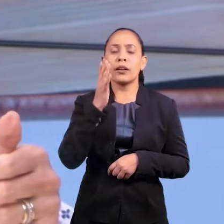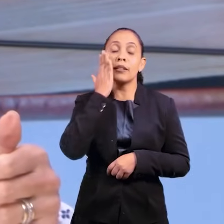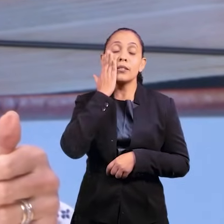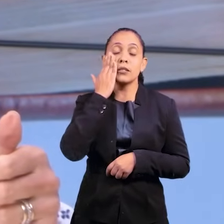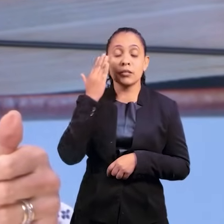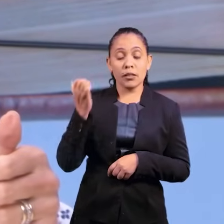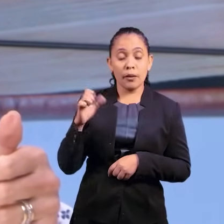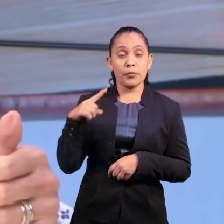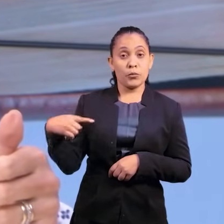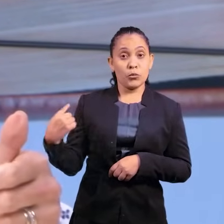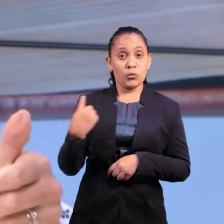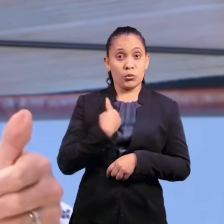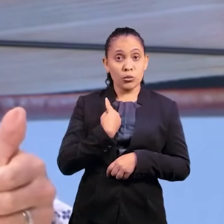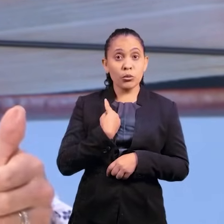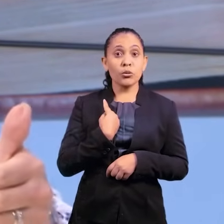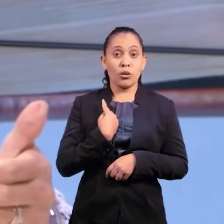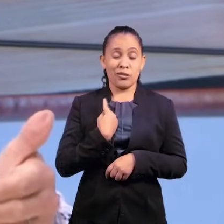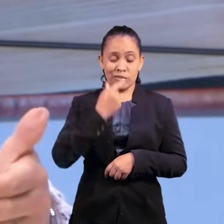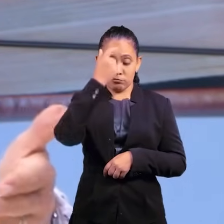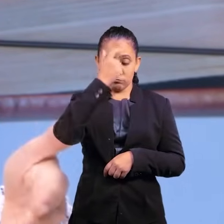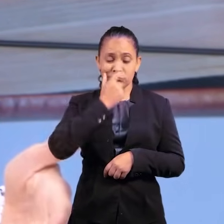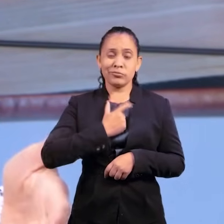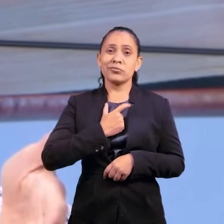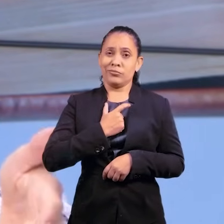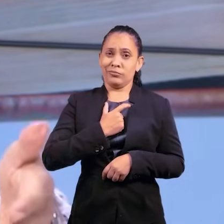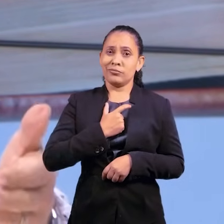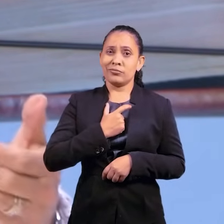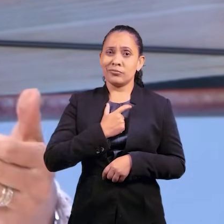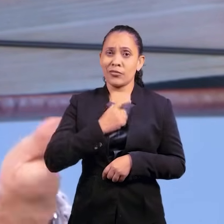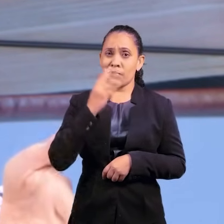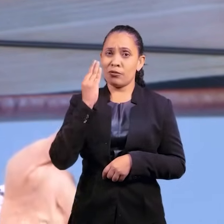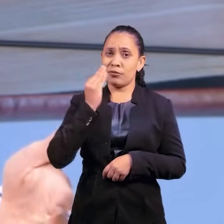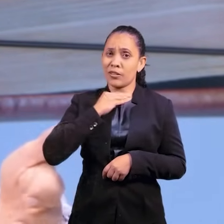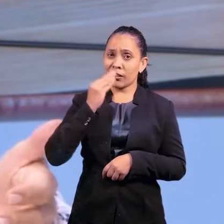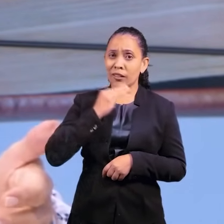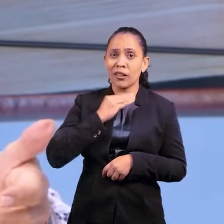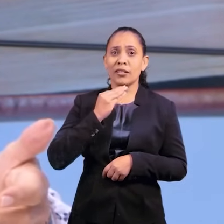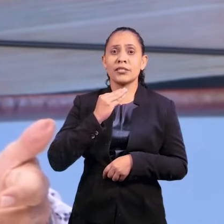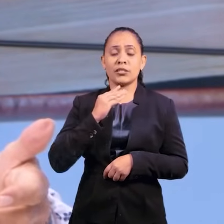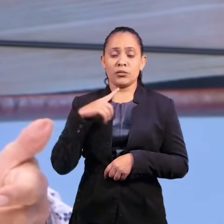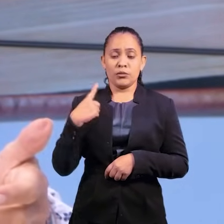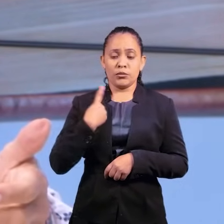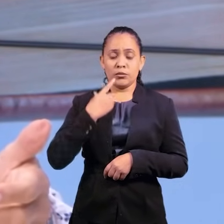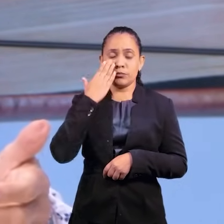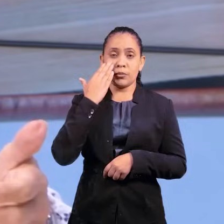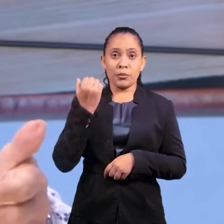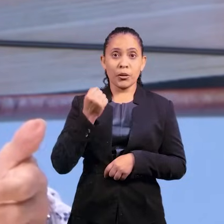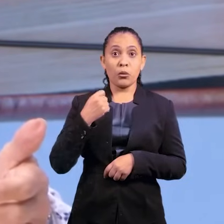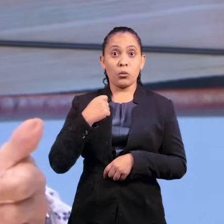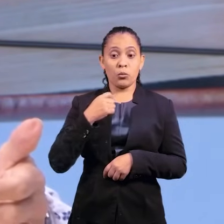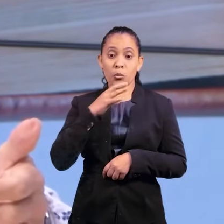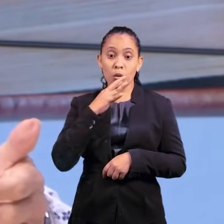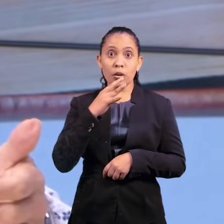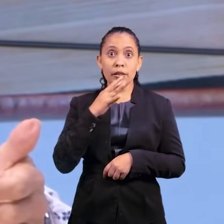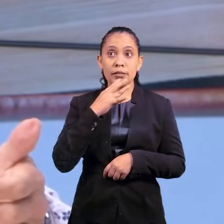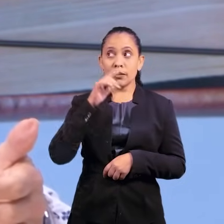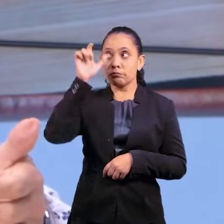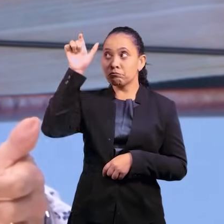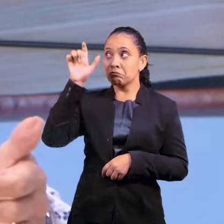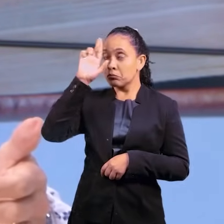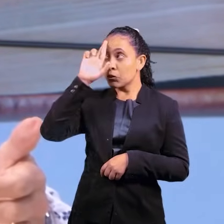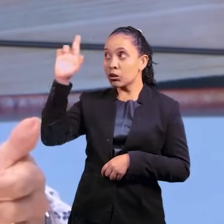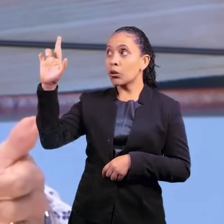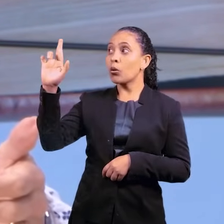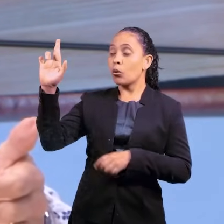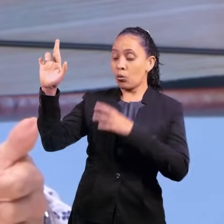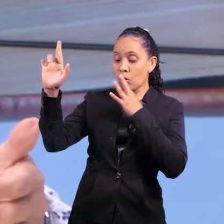porque sabe que somos pó. Ele conhece a nossa estrutura. Nós conhecemos a nossa estrutura. E por conhecer a nossa estrutura,